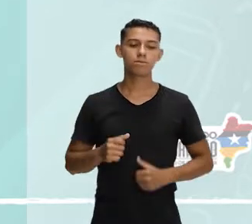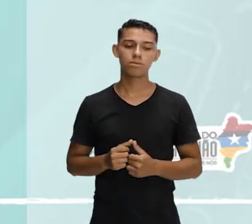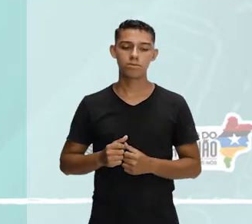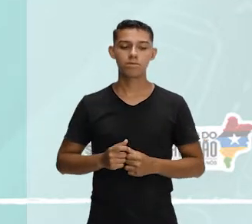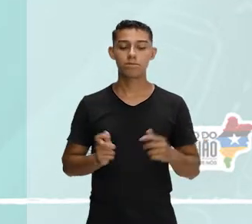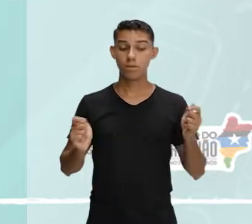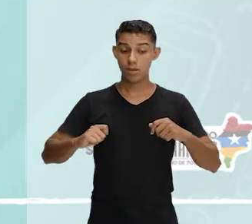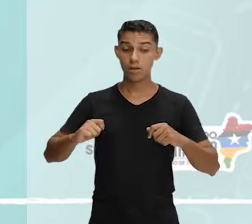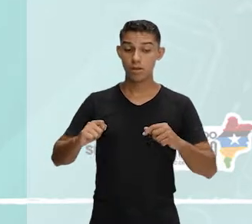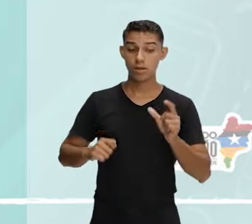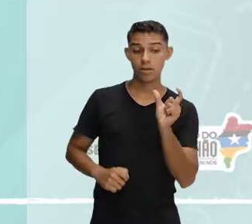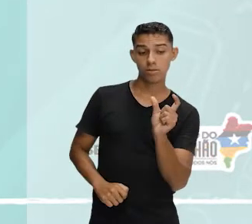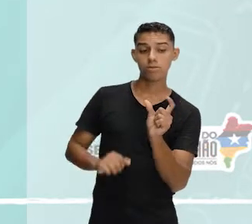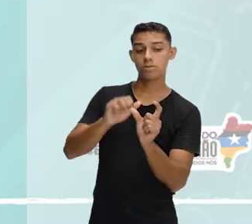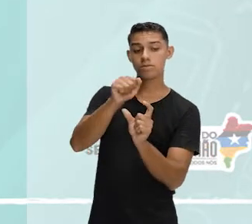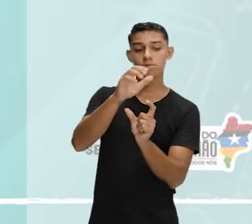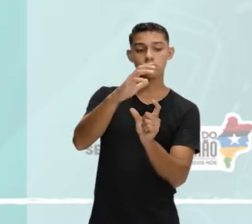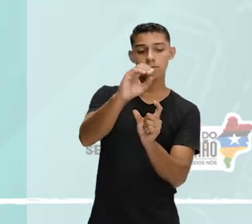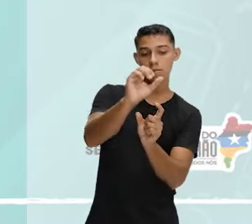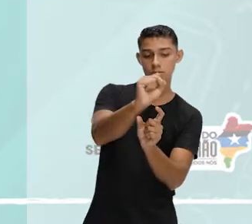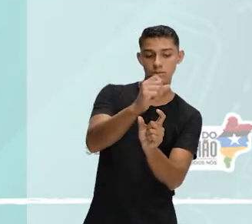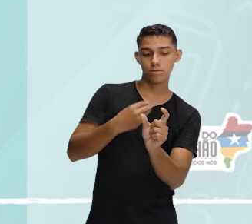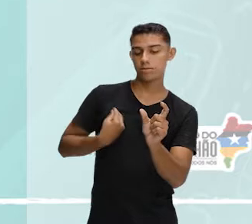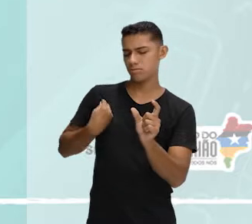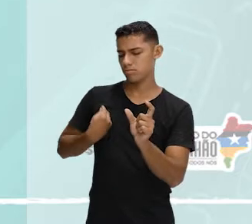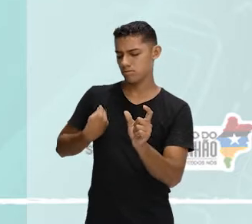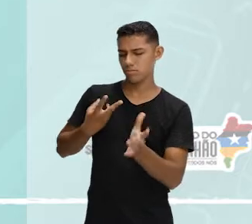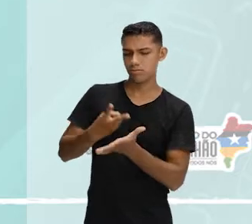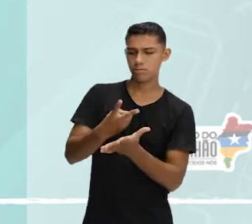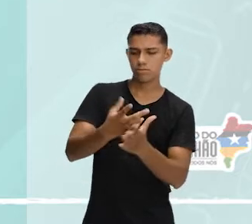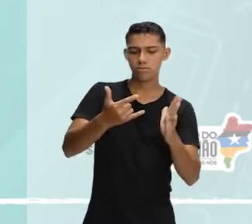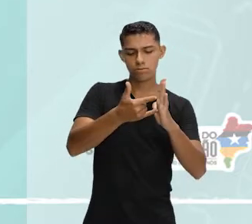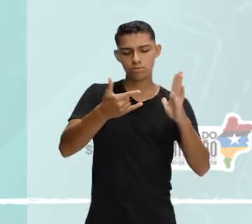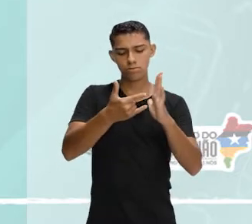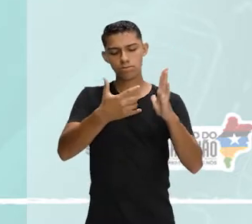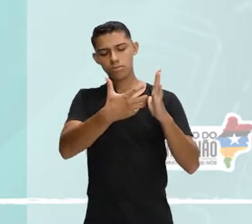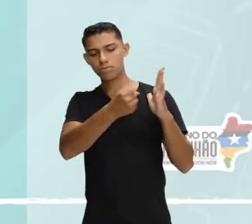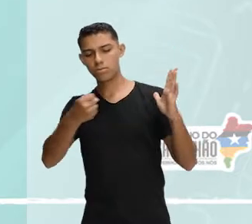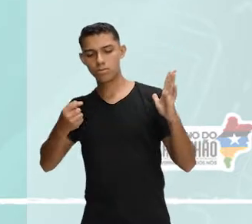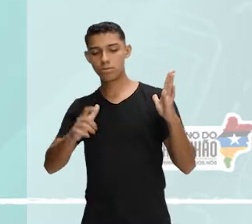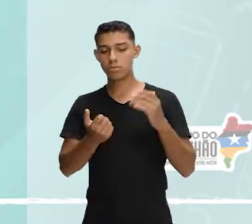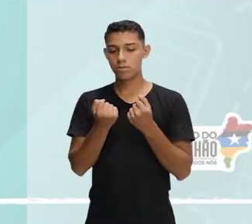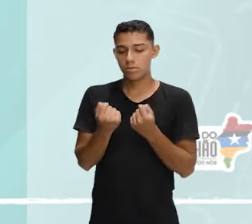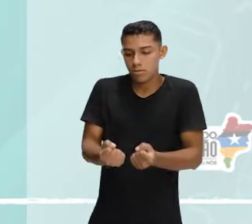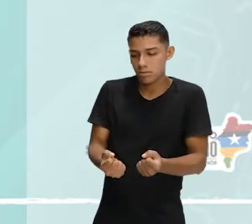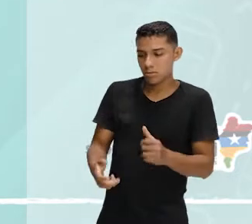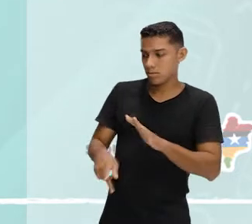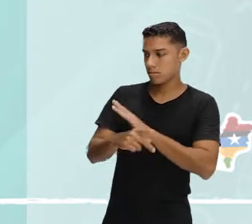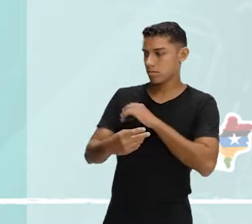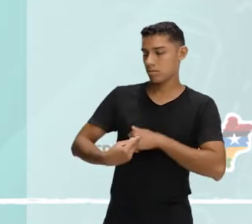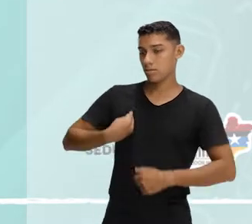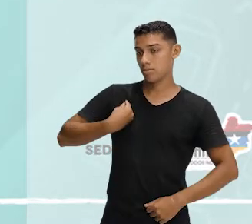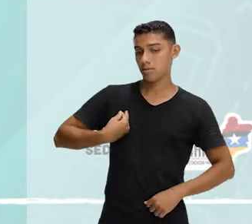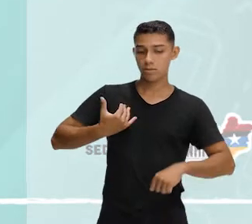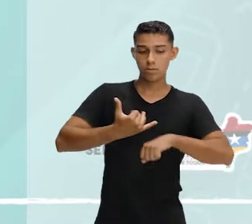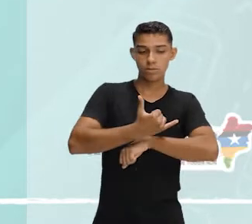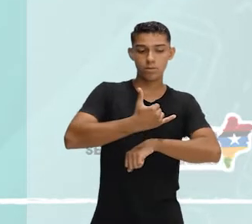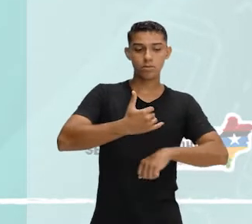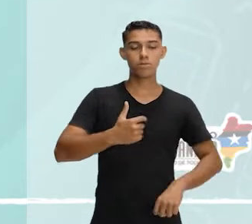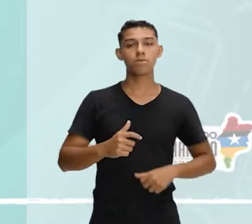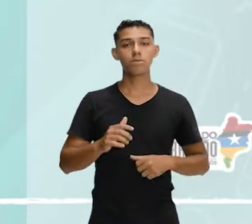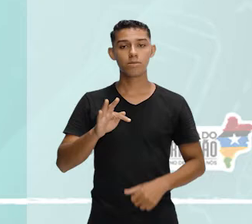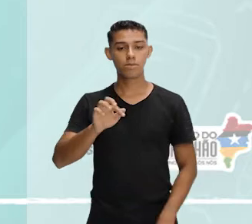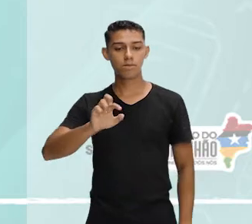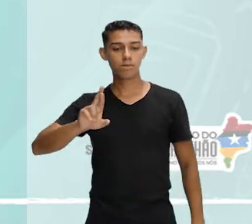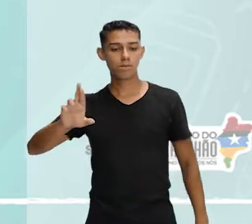tem uma maior resistência à tração, certo? Ao peso, maior resistência do que o ferro.